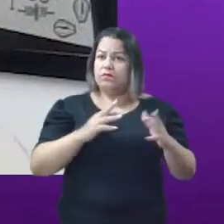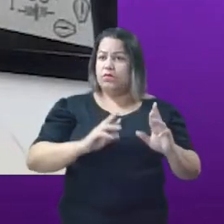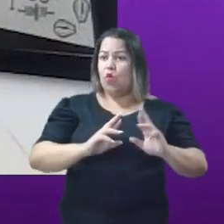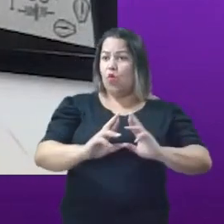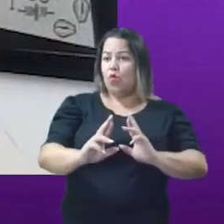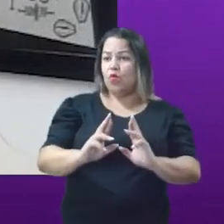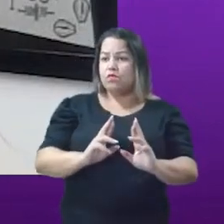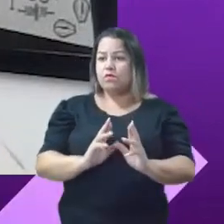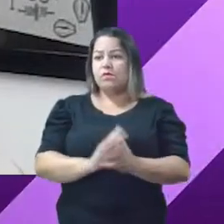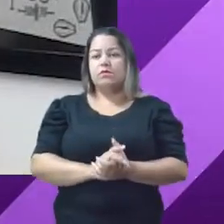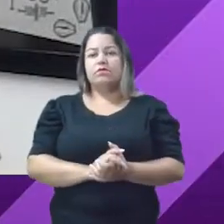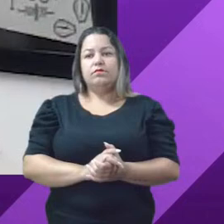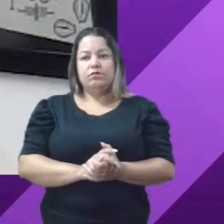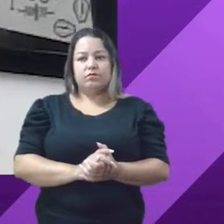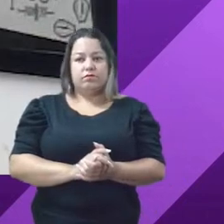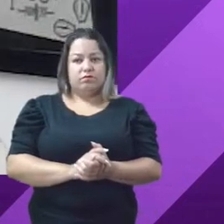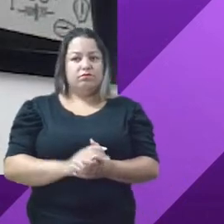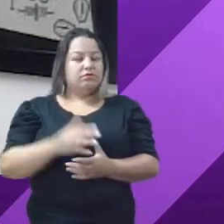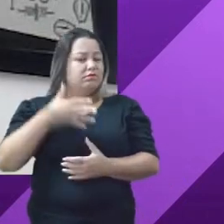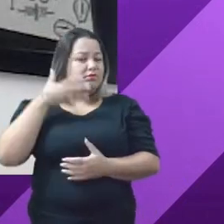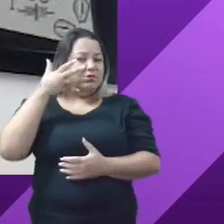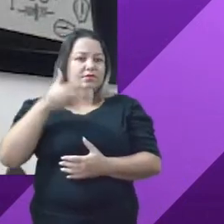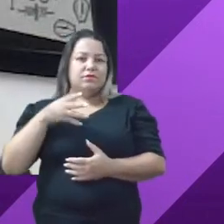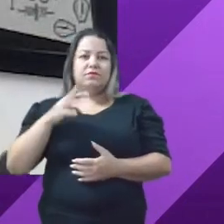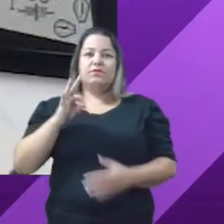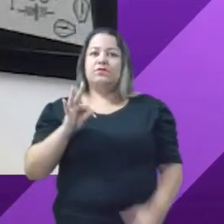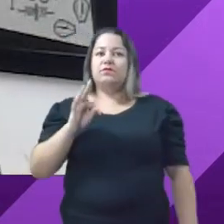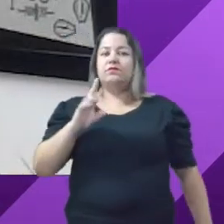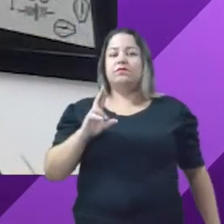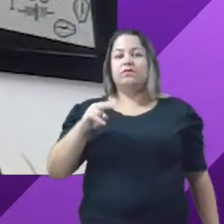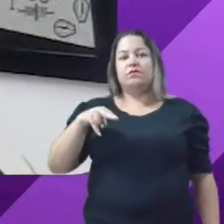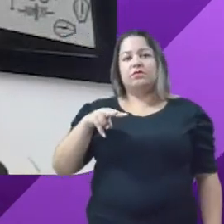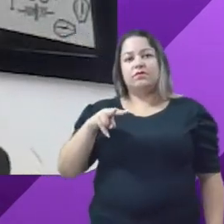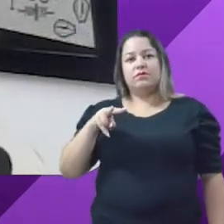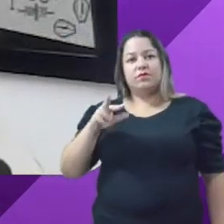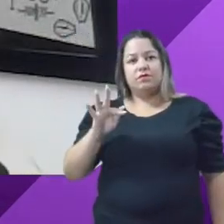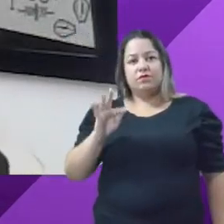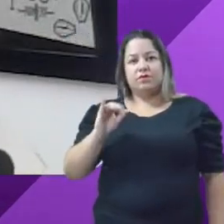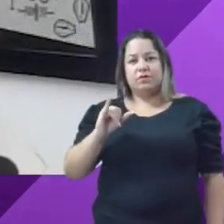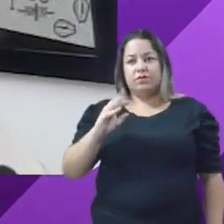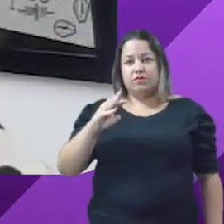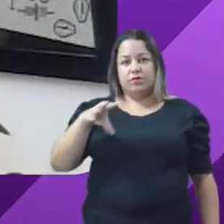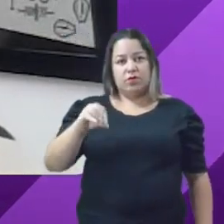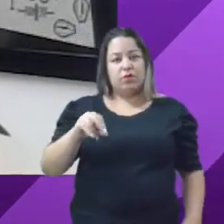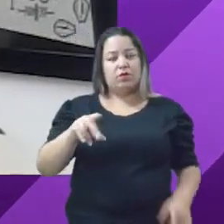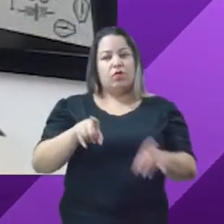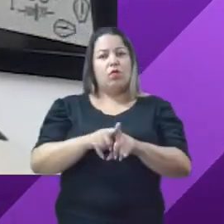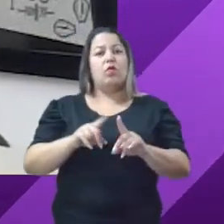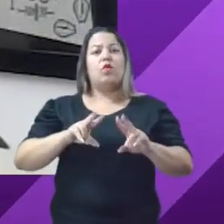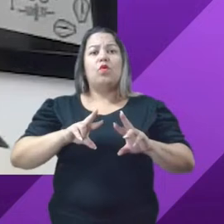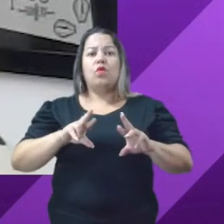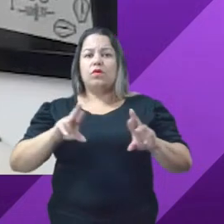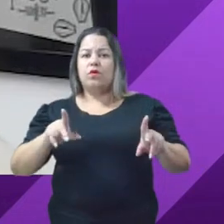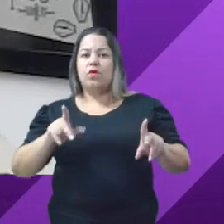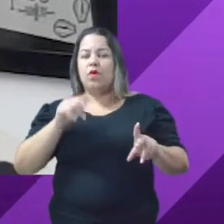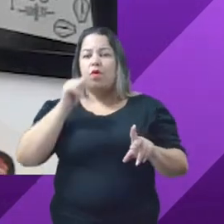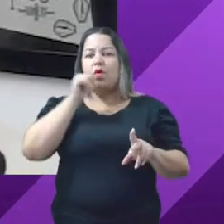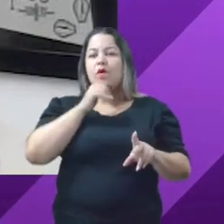relaciona, a gente comete discursos transfóbicos, a gente restringe muito sobre o que é ser homem e o que é ser